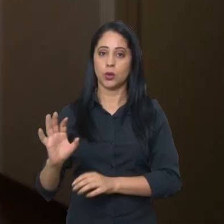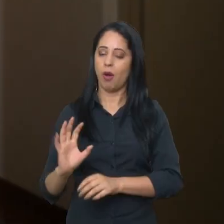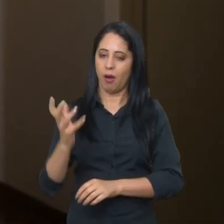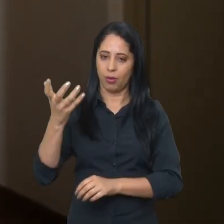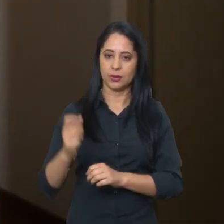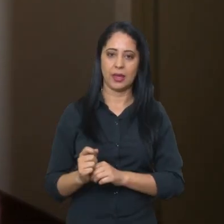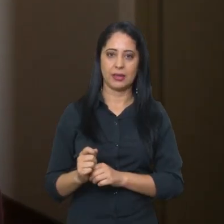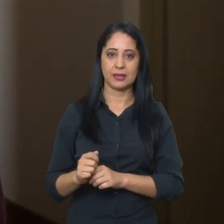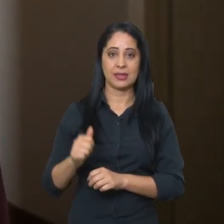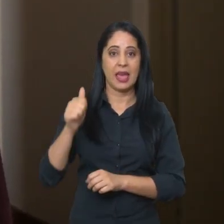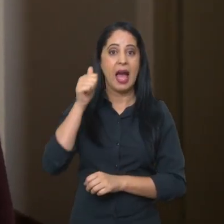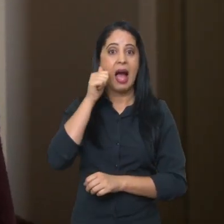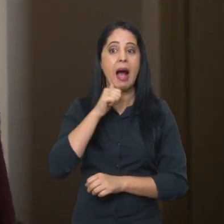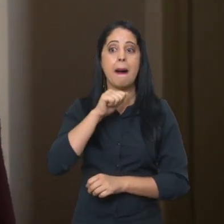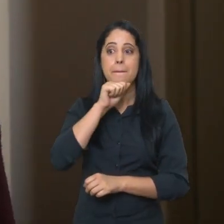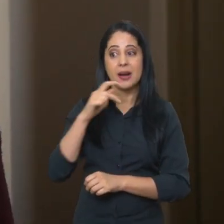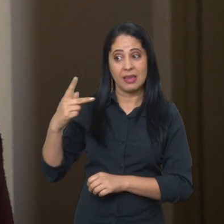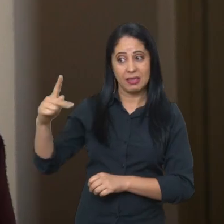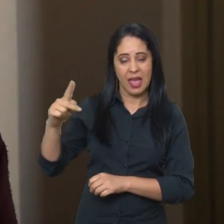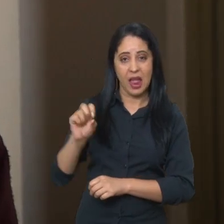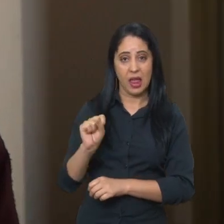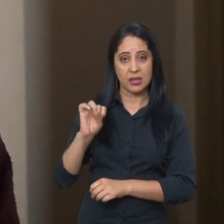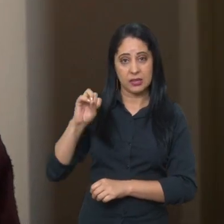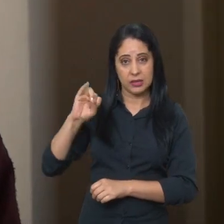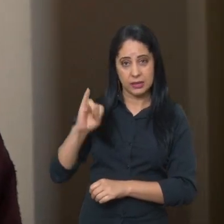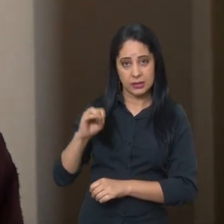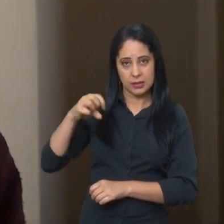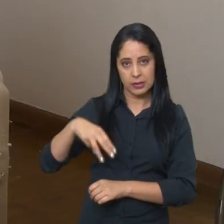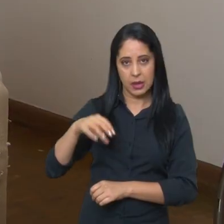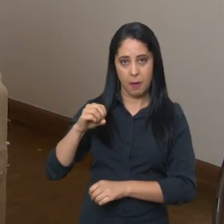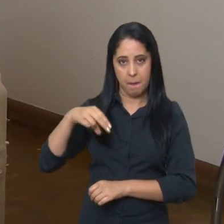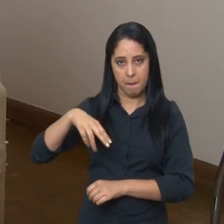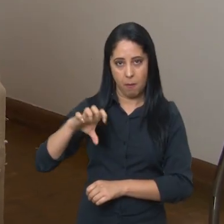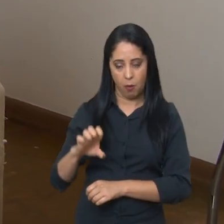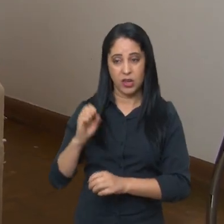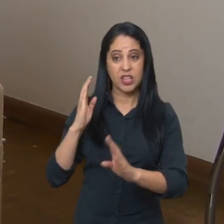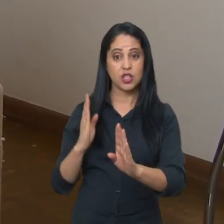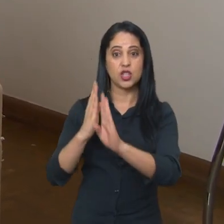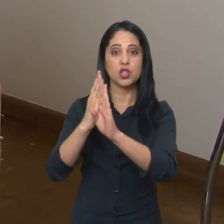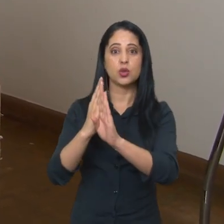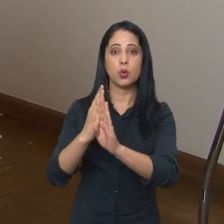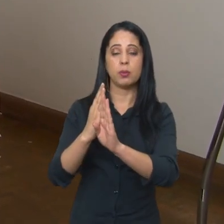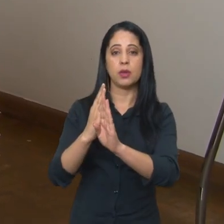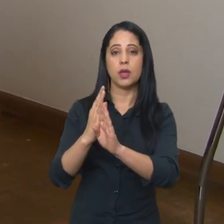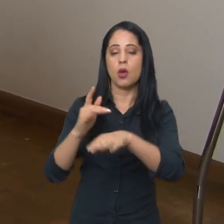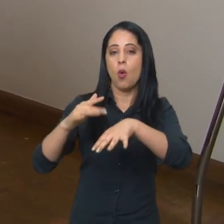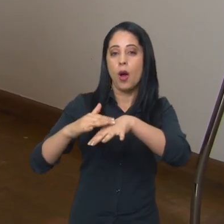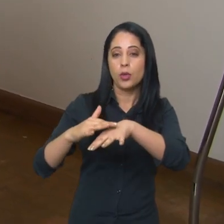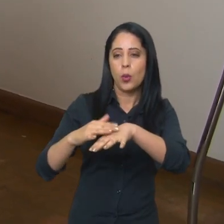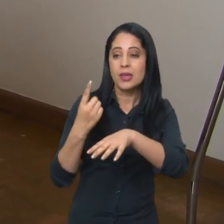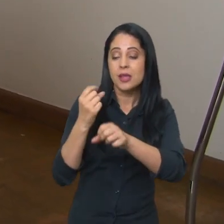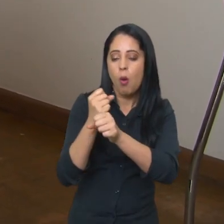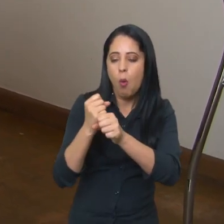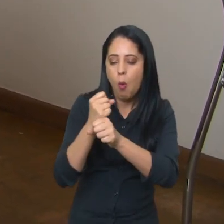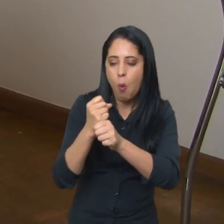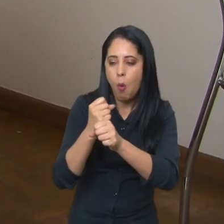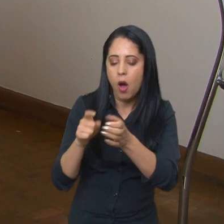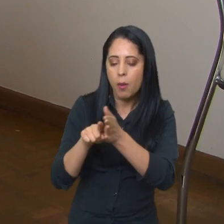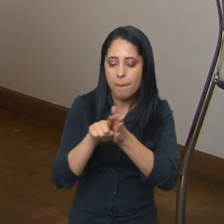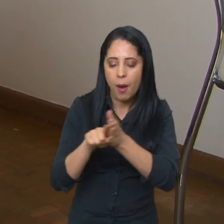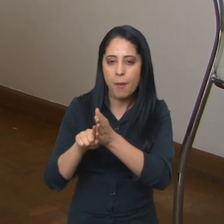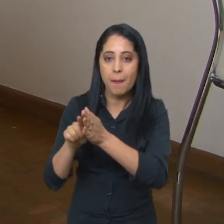casos. Quando a mãe da Simone completou 73 anos, a família descobriu, após um ano de exames,